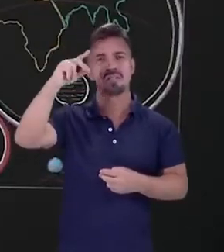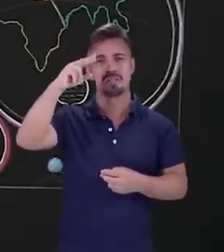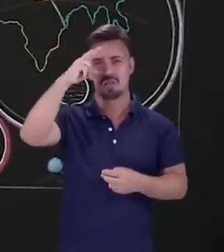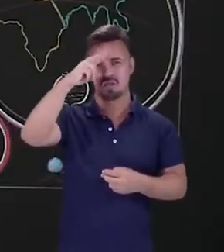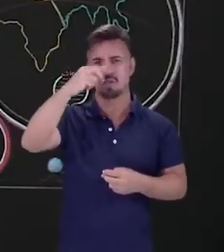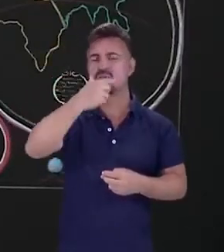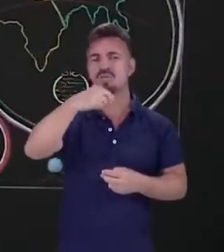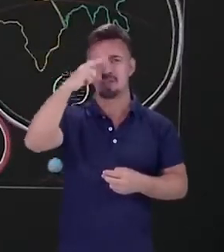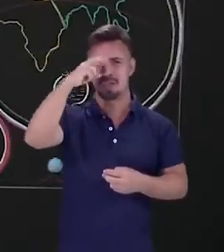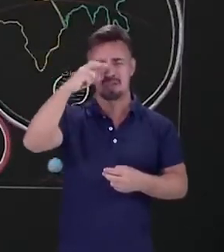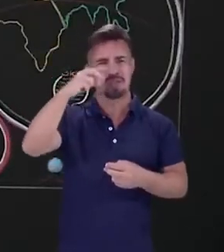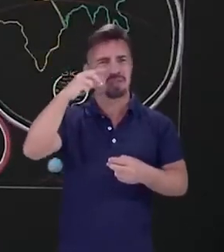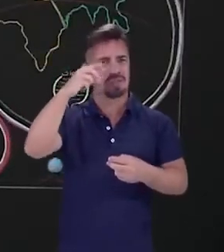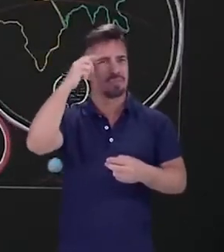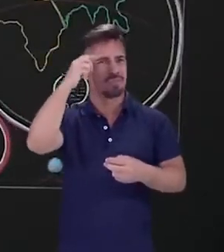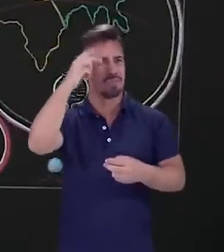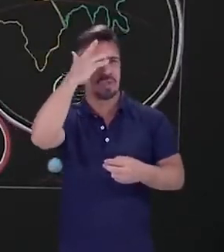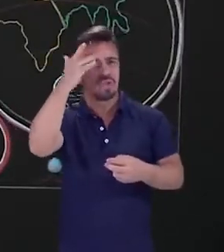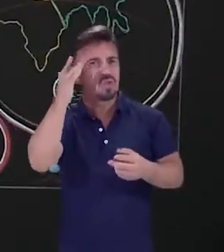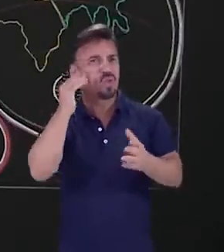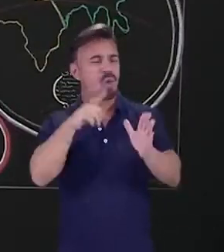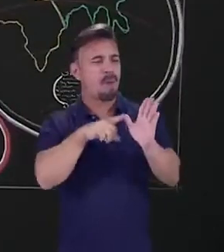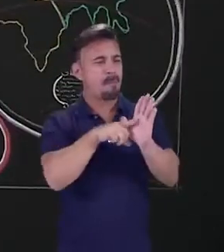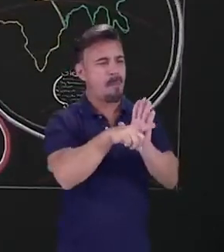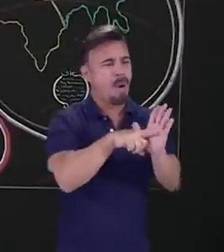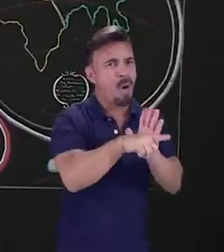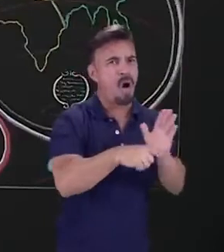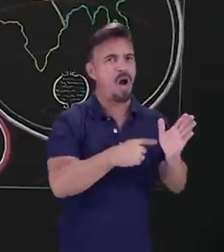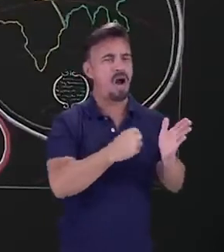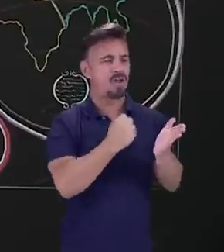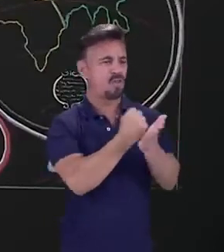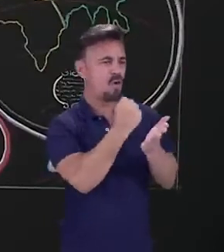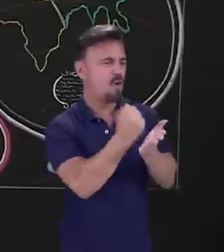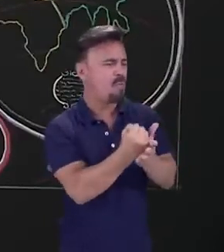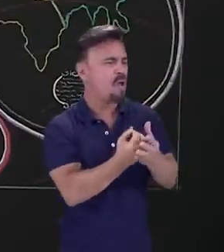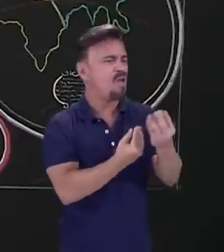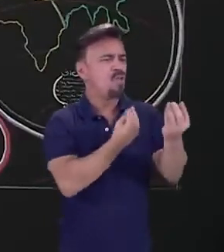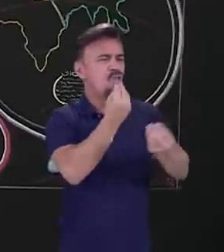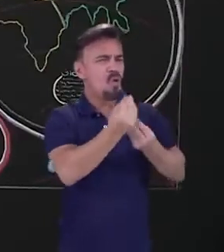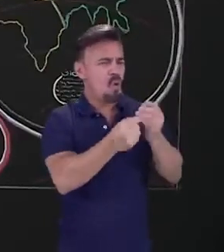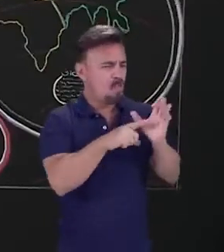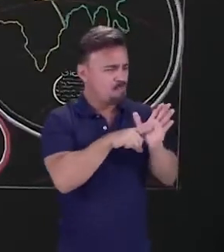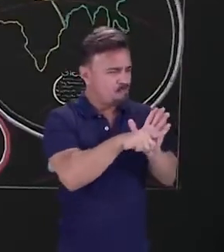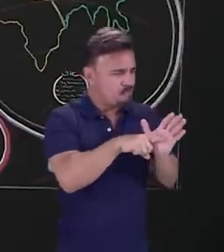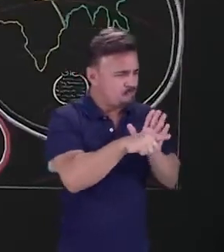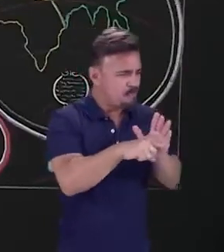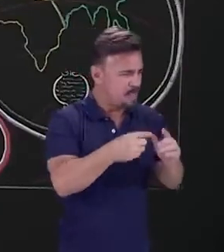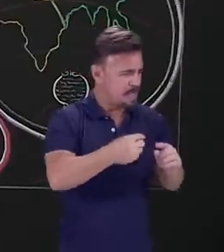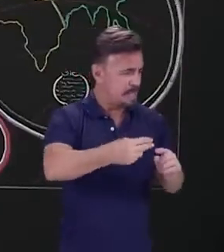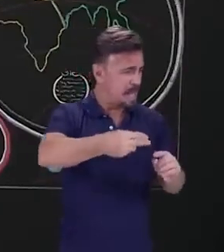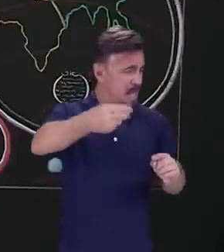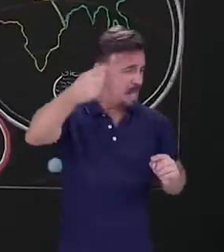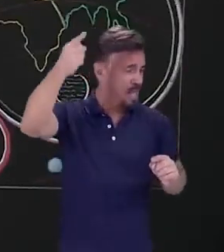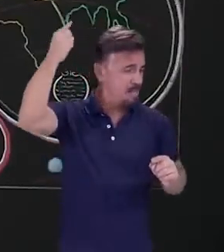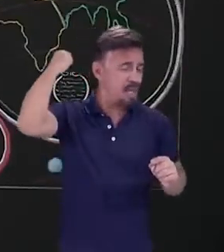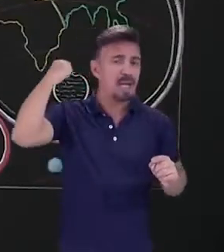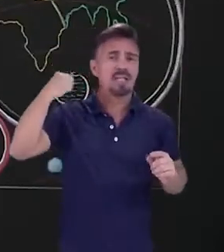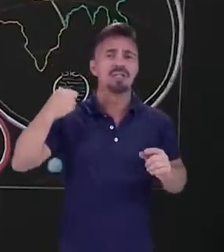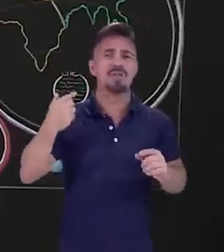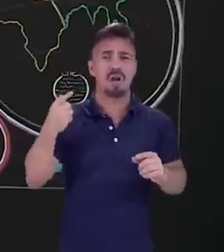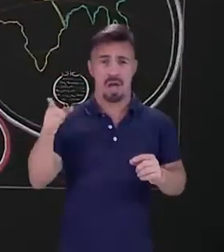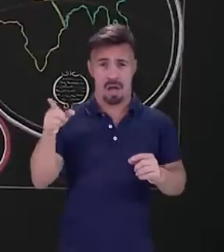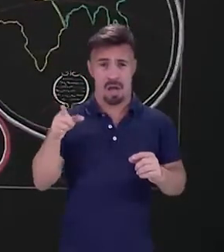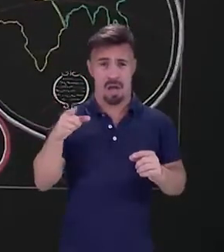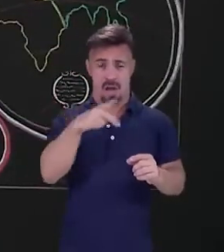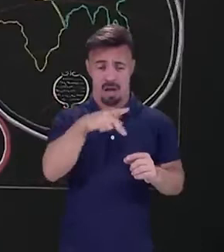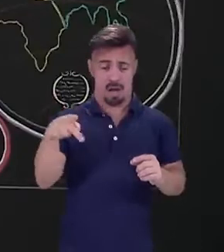tem sempre essa preocupação de recorrer aos documentos como manifestações, vestígios daquele passado. Quando eu estava lá fazendo a